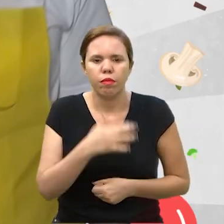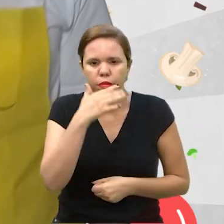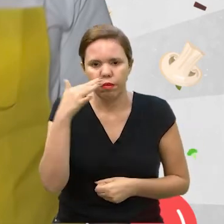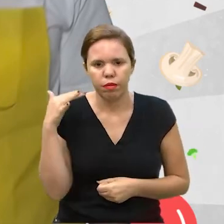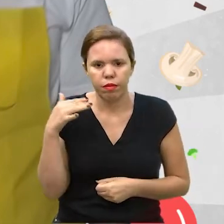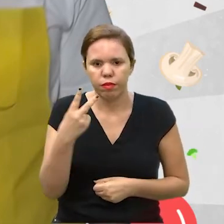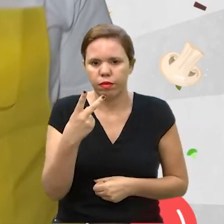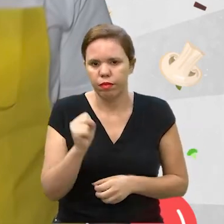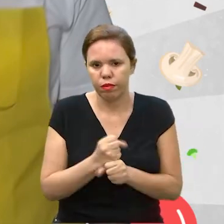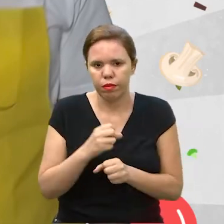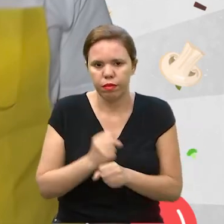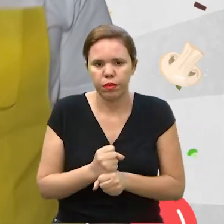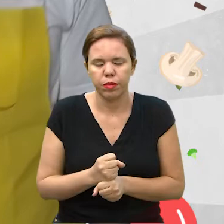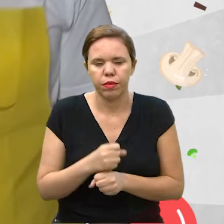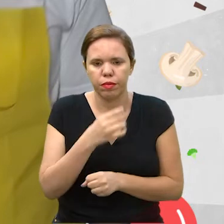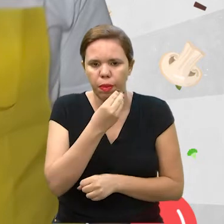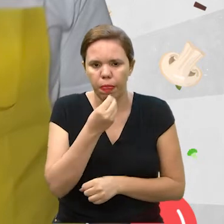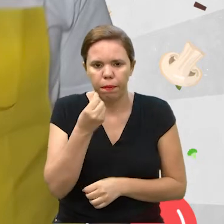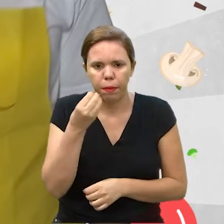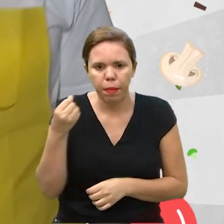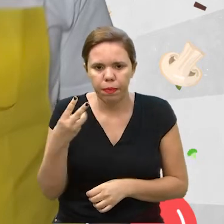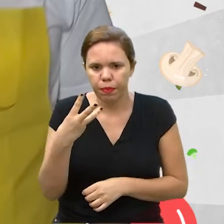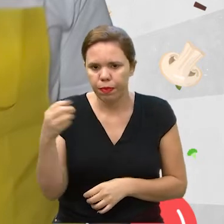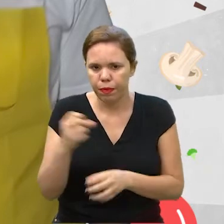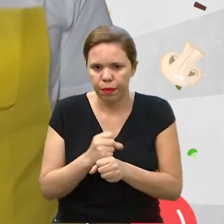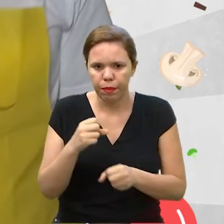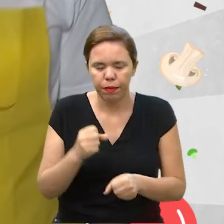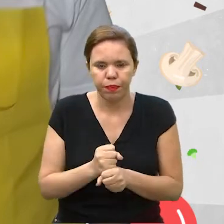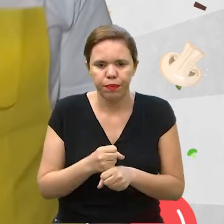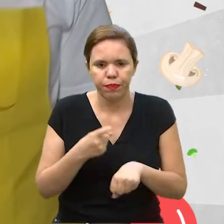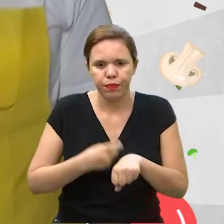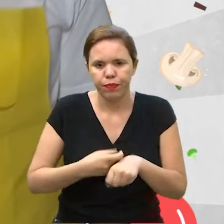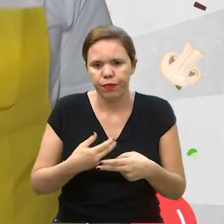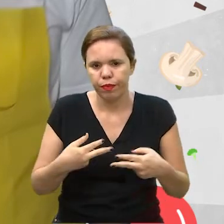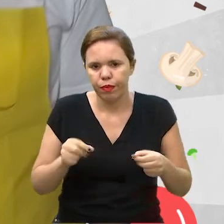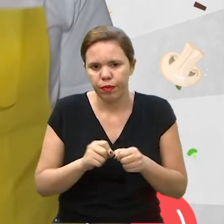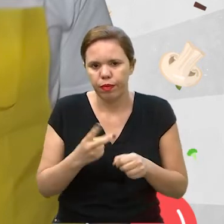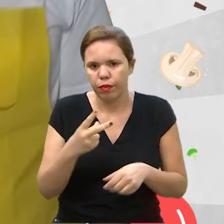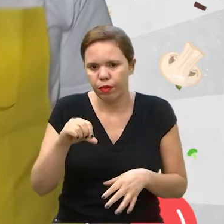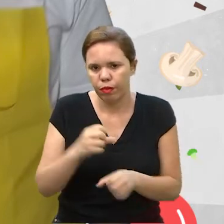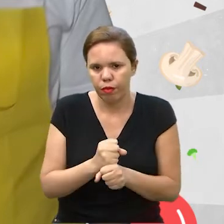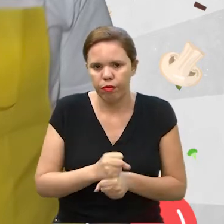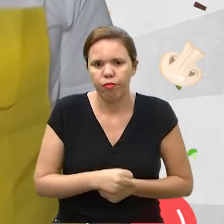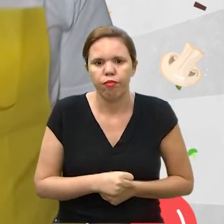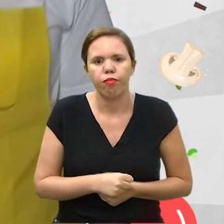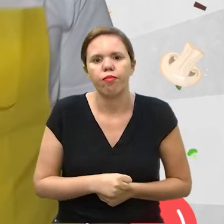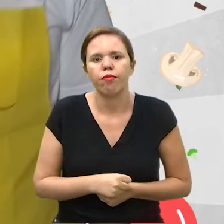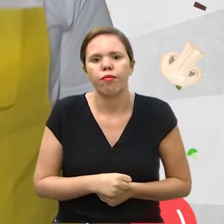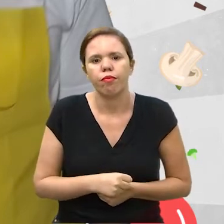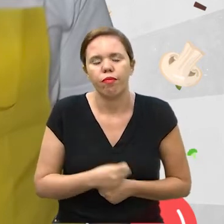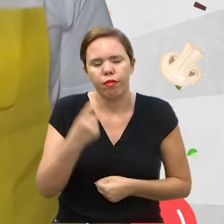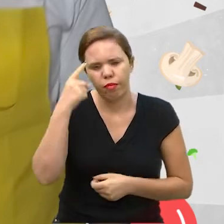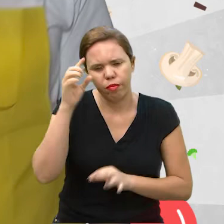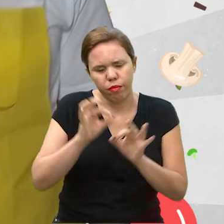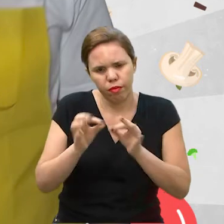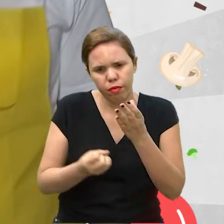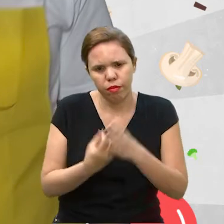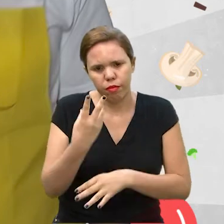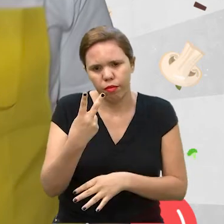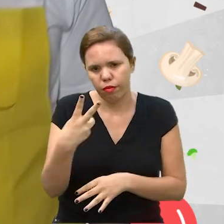aroma, 28. No sabor, 30. Em textura, marcou 29 pontos. Na